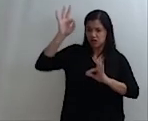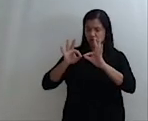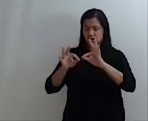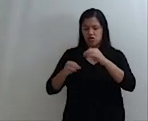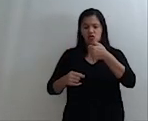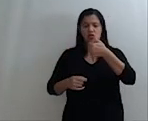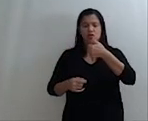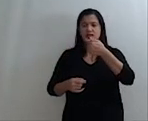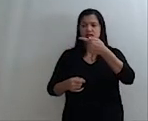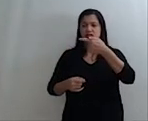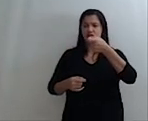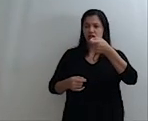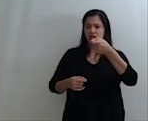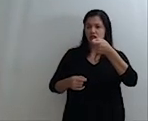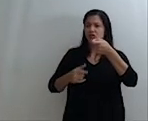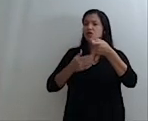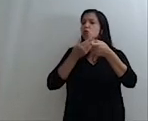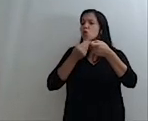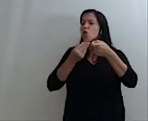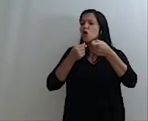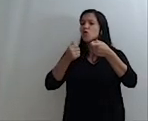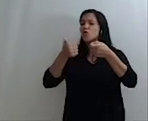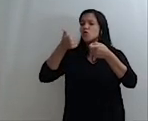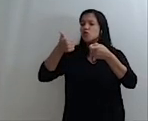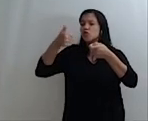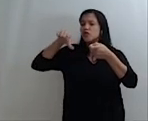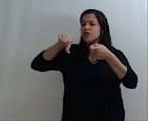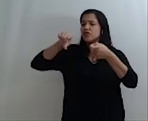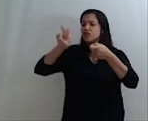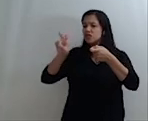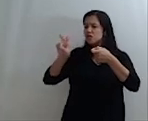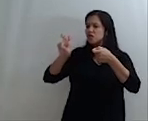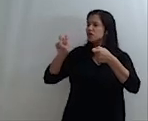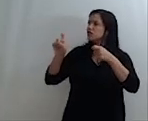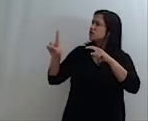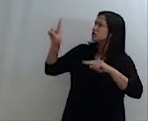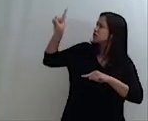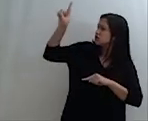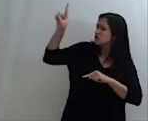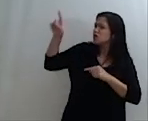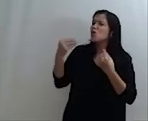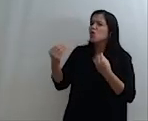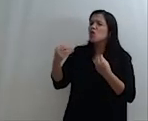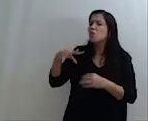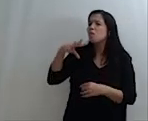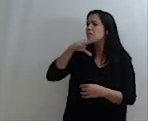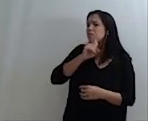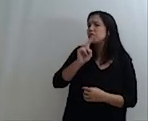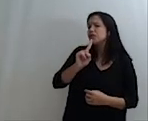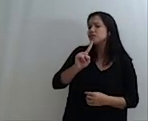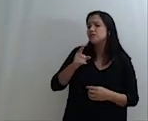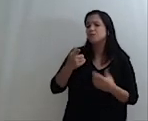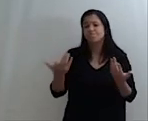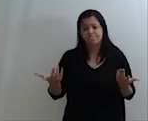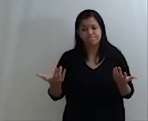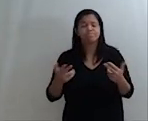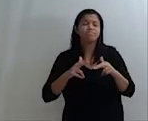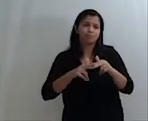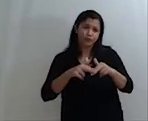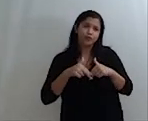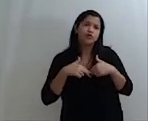m né então isso tudo já traz uma insegurança muito grande e nesse sentido eu eu estou acolhendo a a pretensão